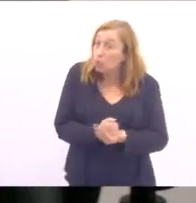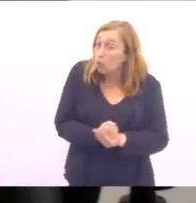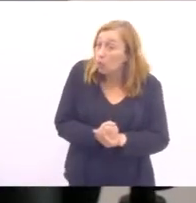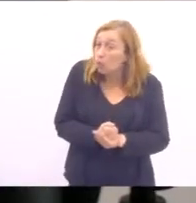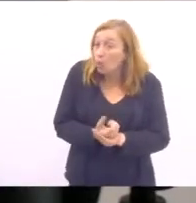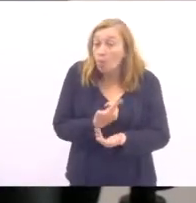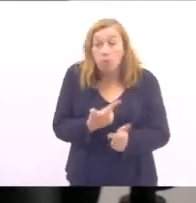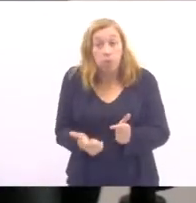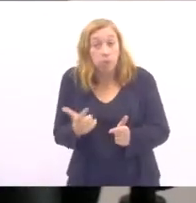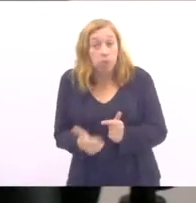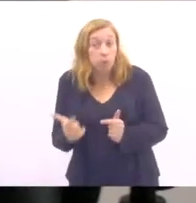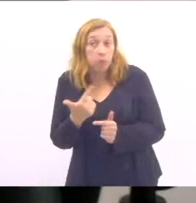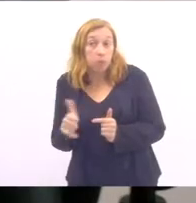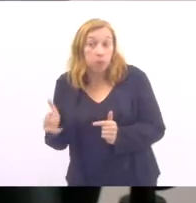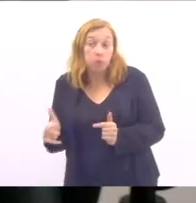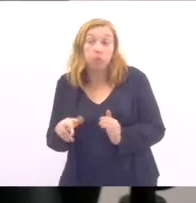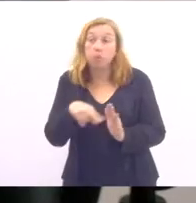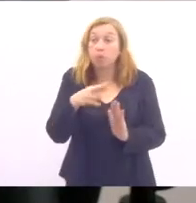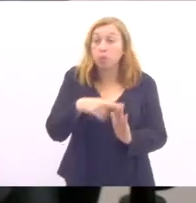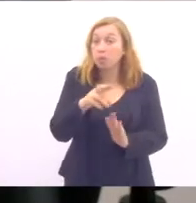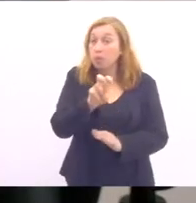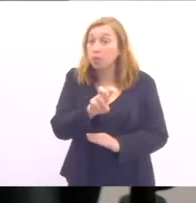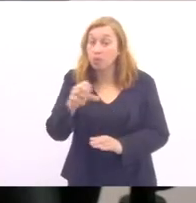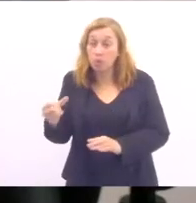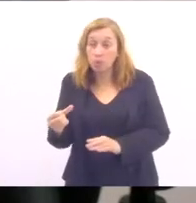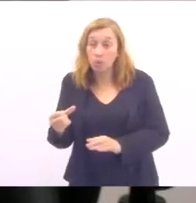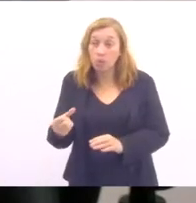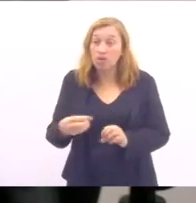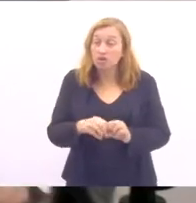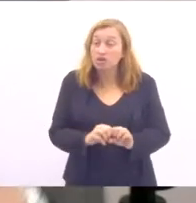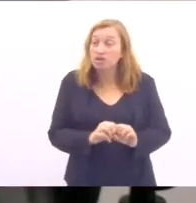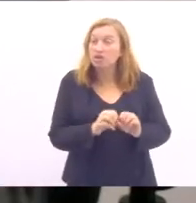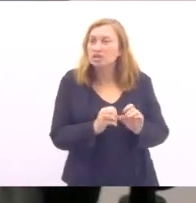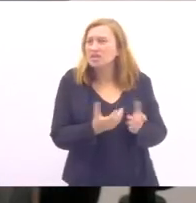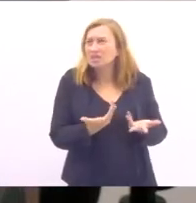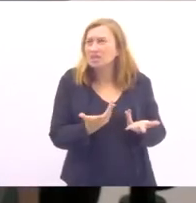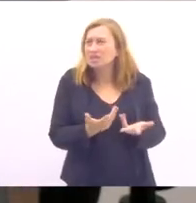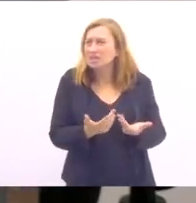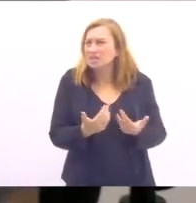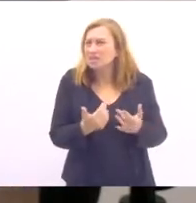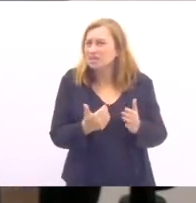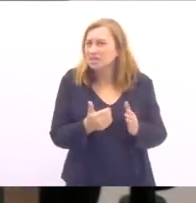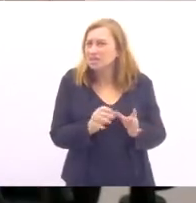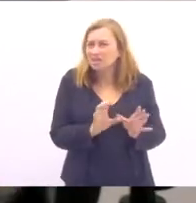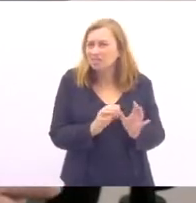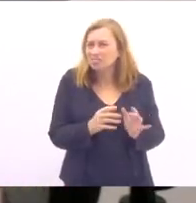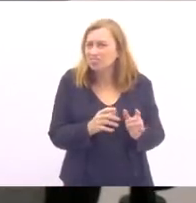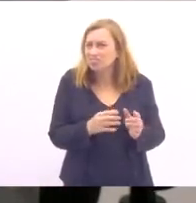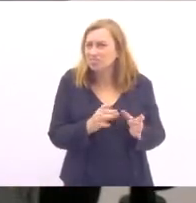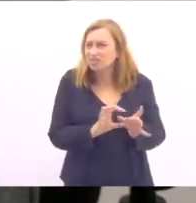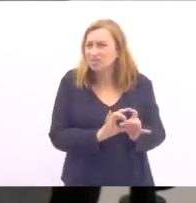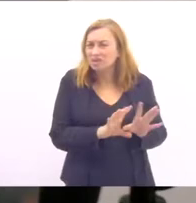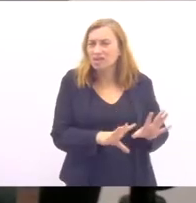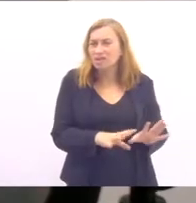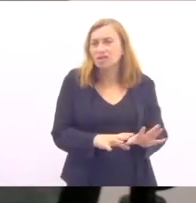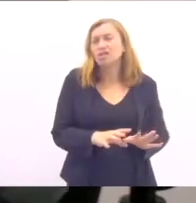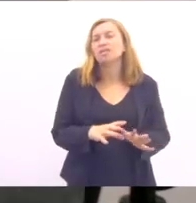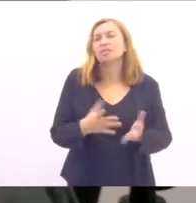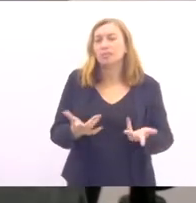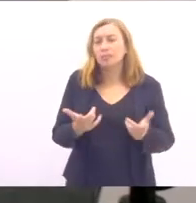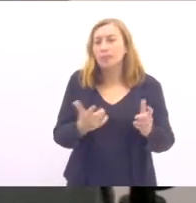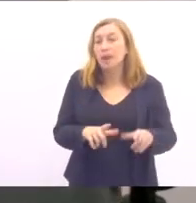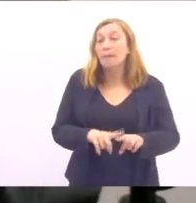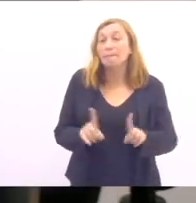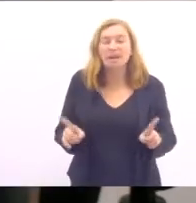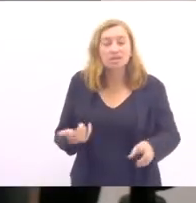porque existe uma resolução 56 que dispensa o licenciamento para o resíduo seco. Mas nós não